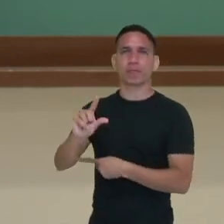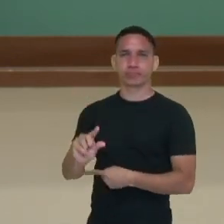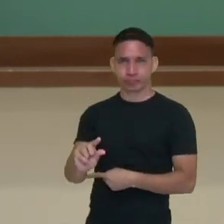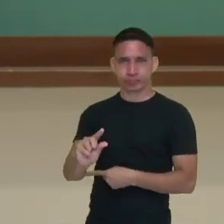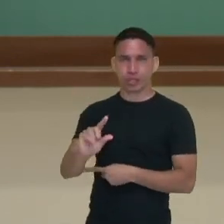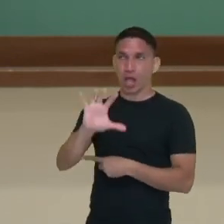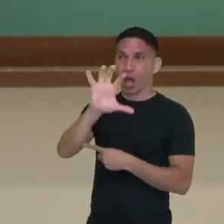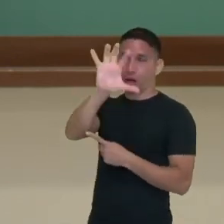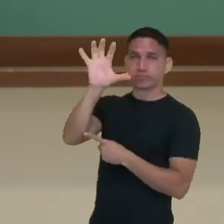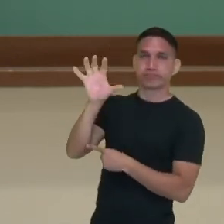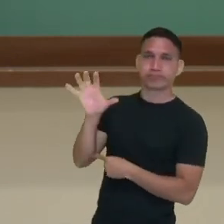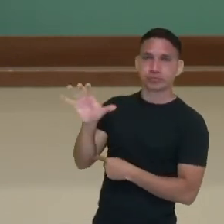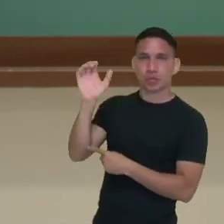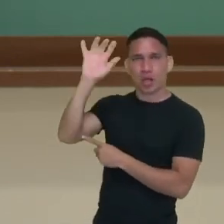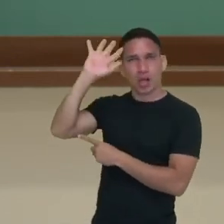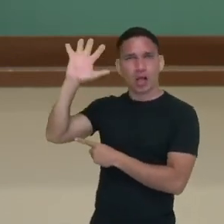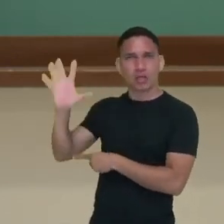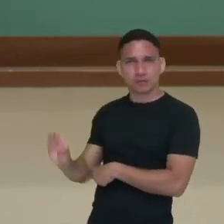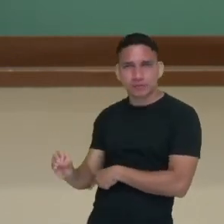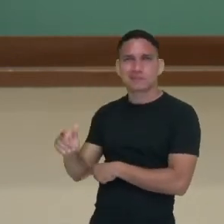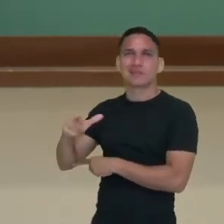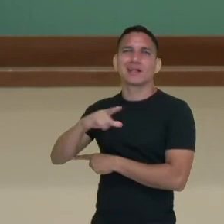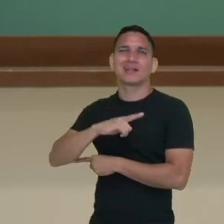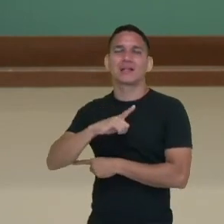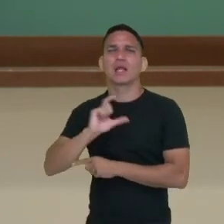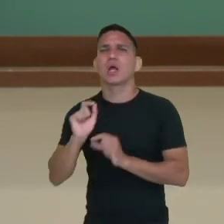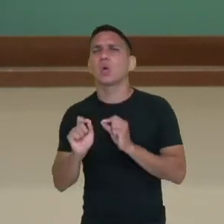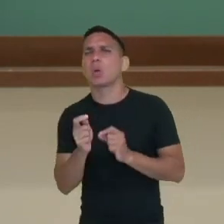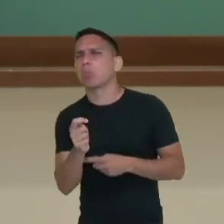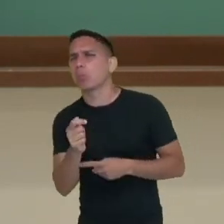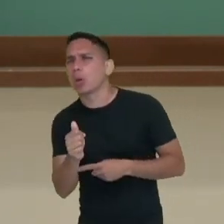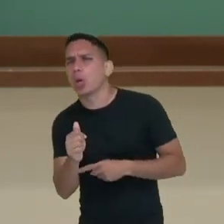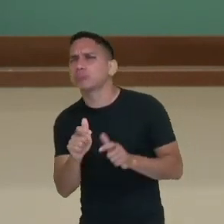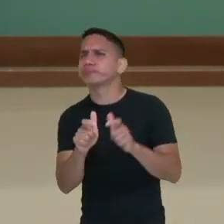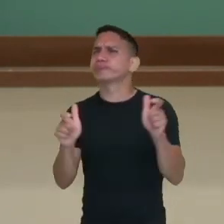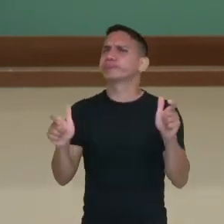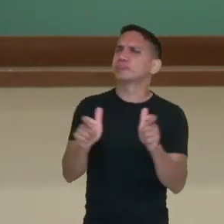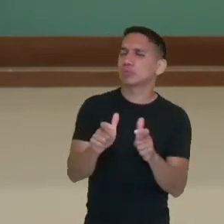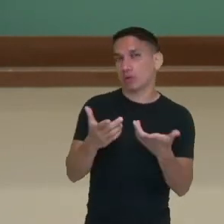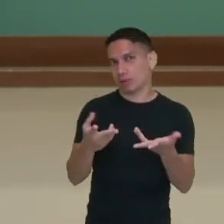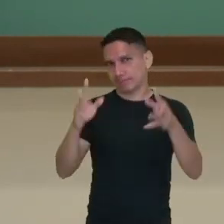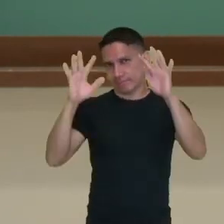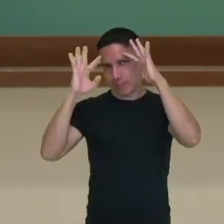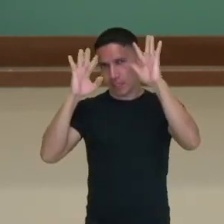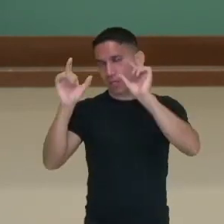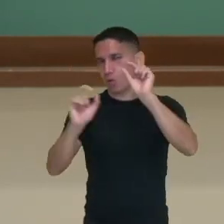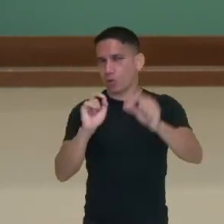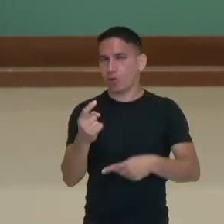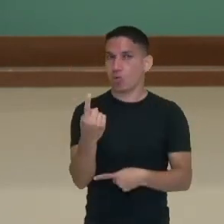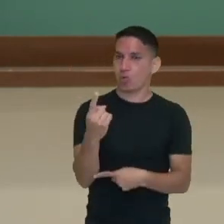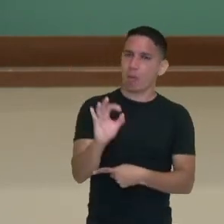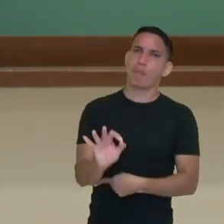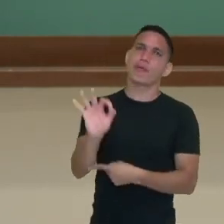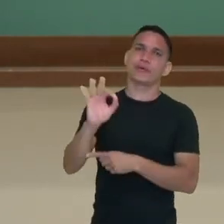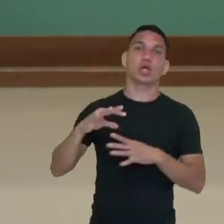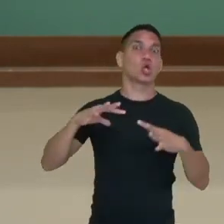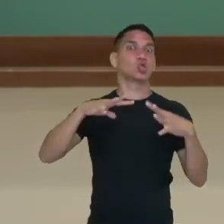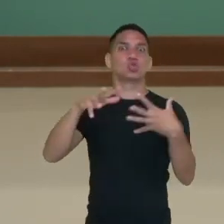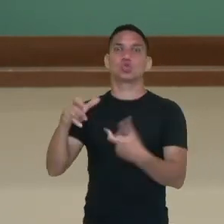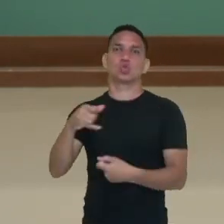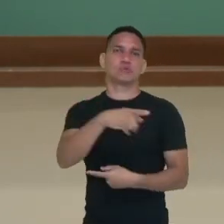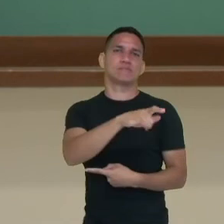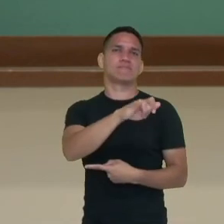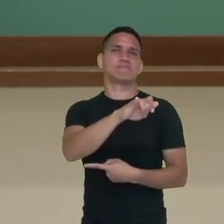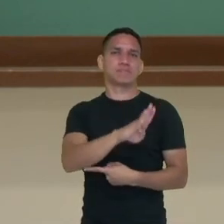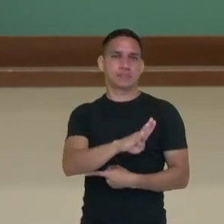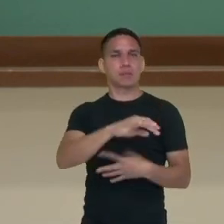a participação do continente africano, será que é grande, será que é pequena? Pense, 1% de toda a produção mundial para um